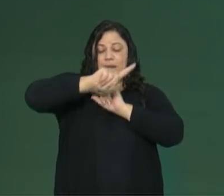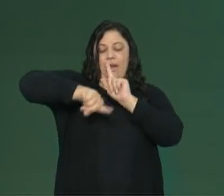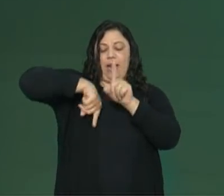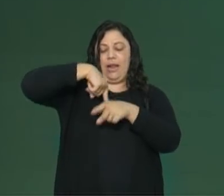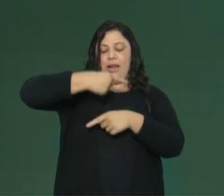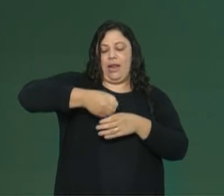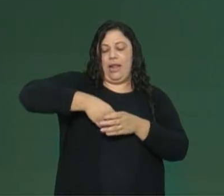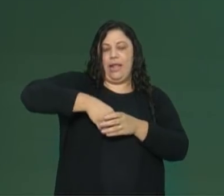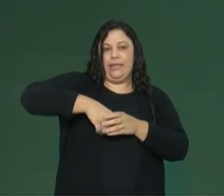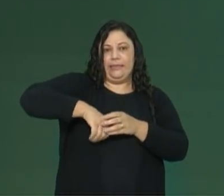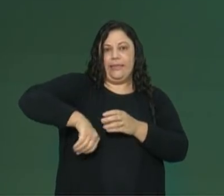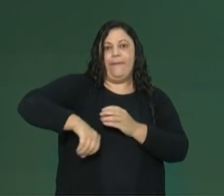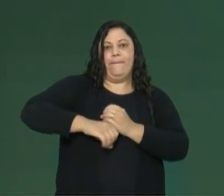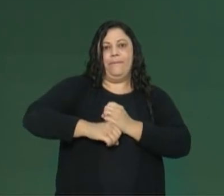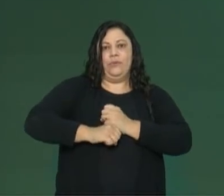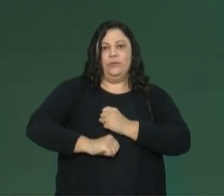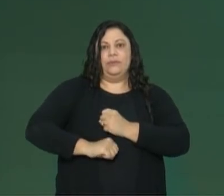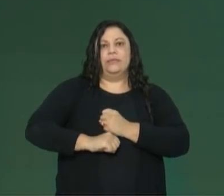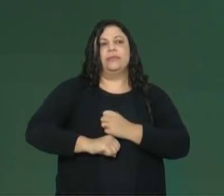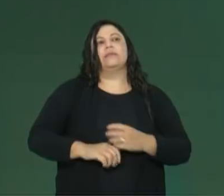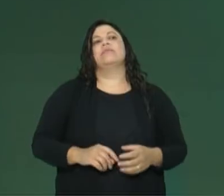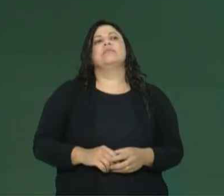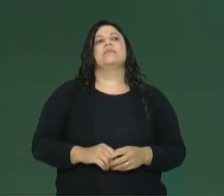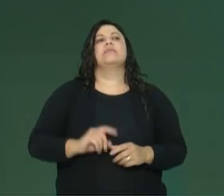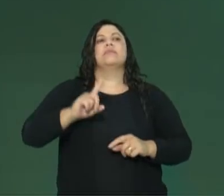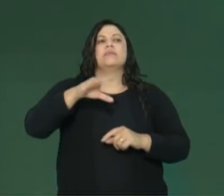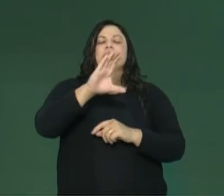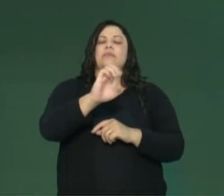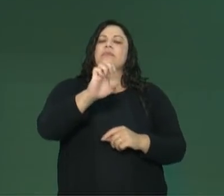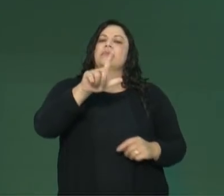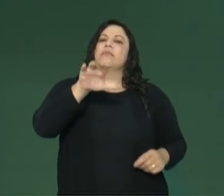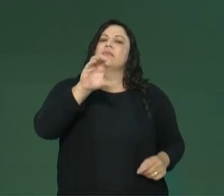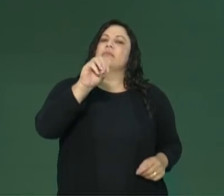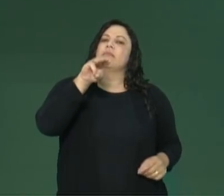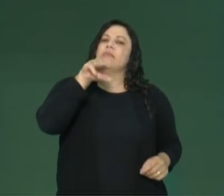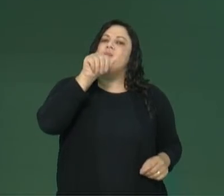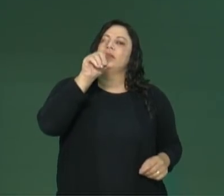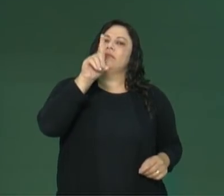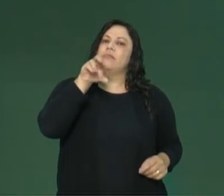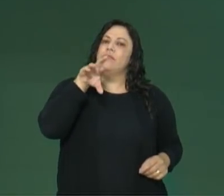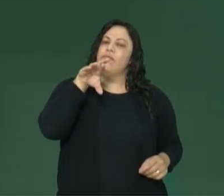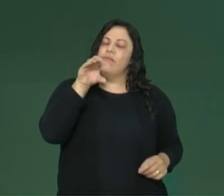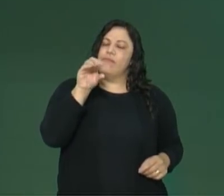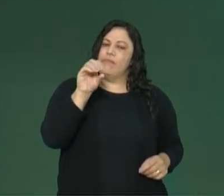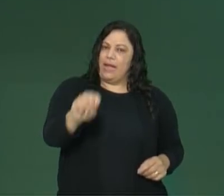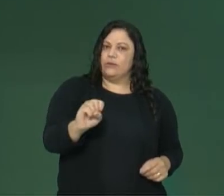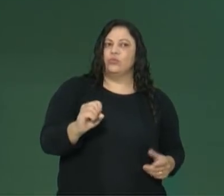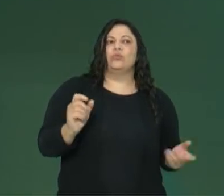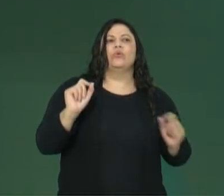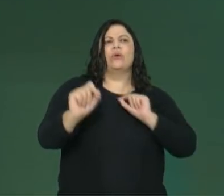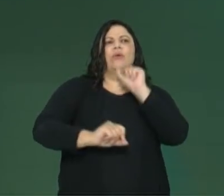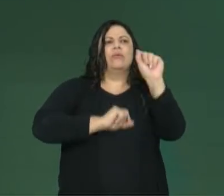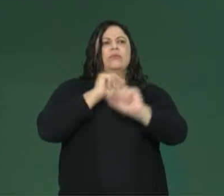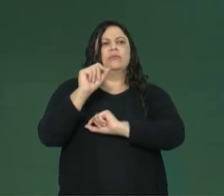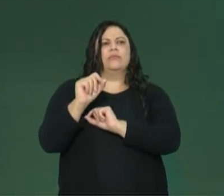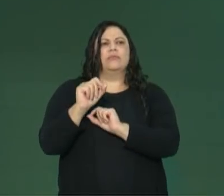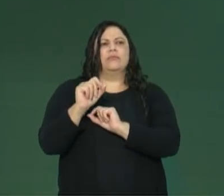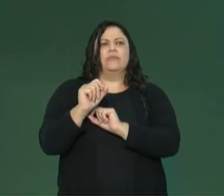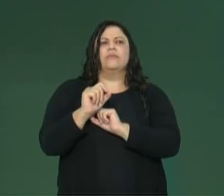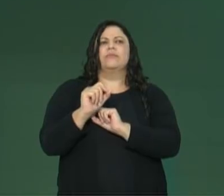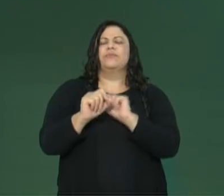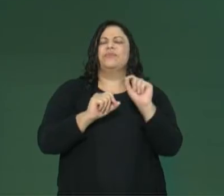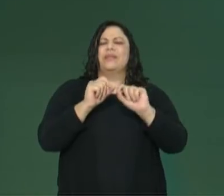E celomados, eles têm um celoma bem definido, revestimento externo e